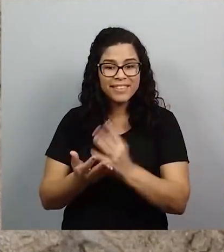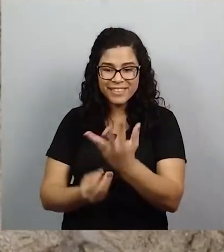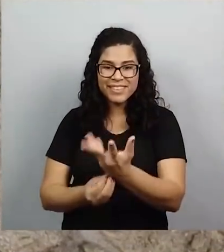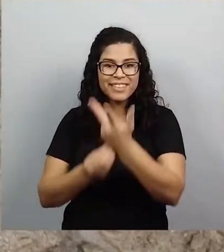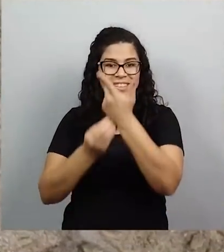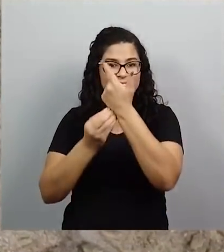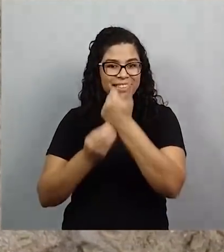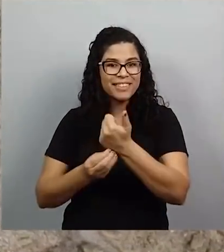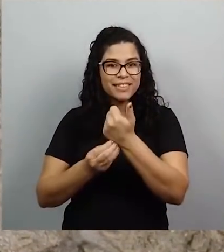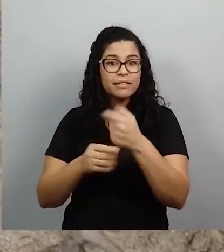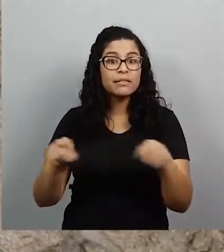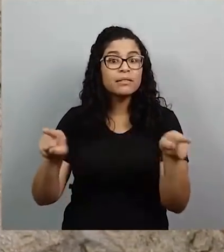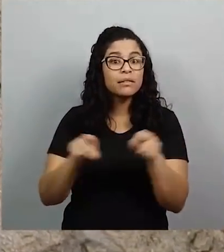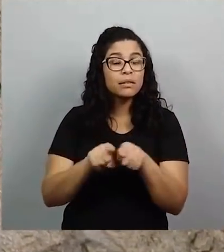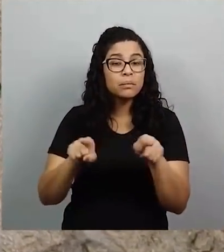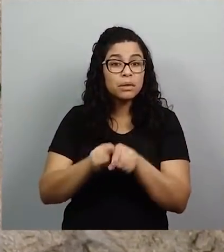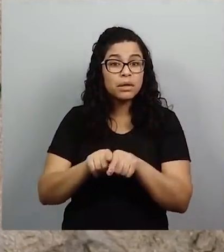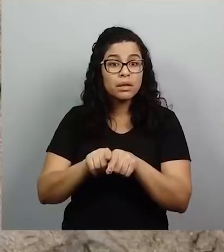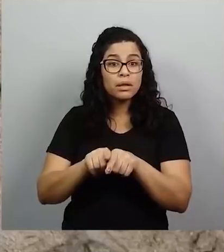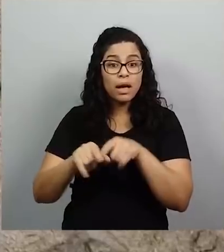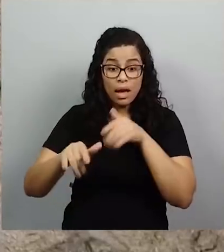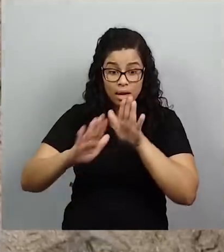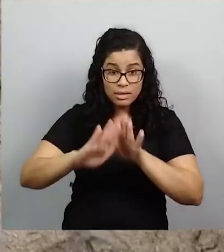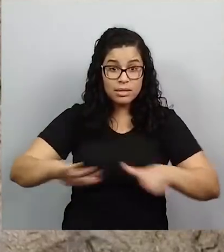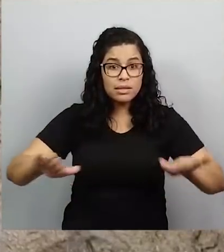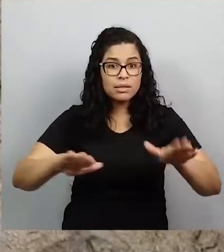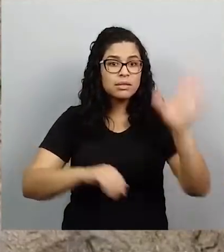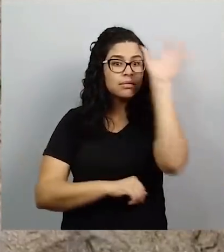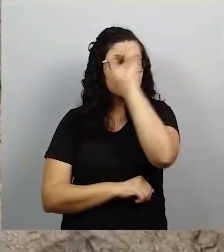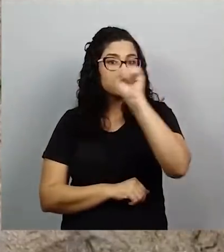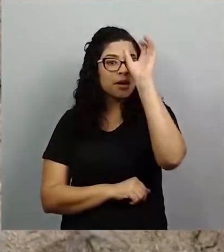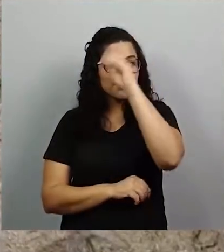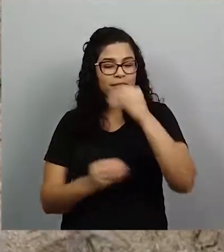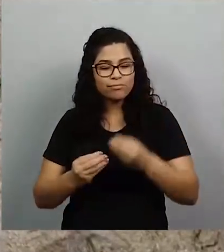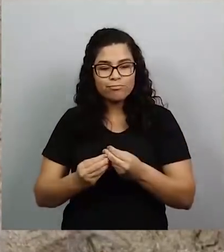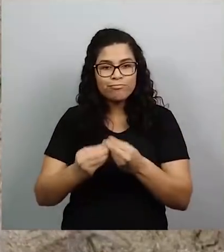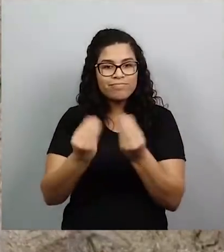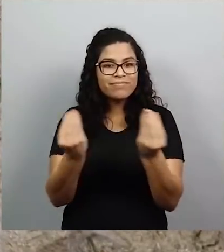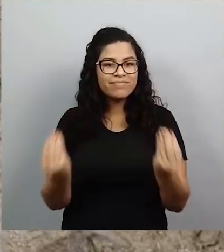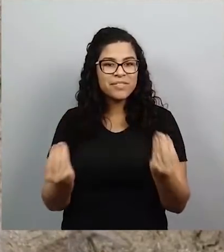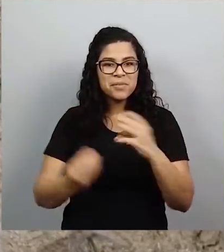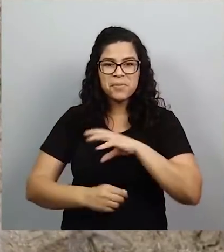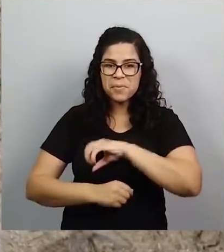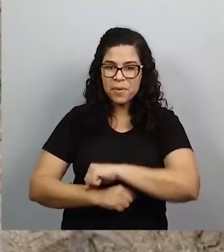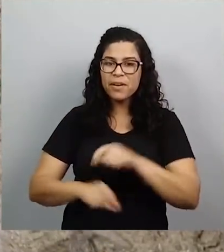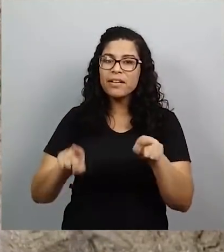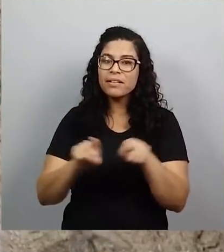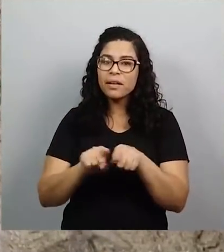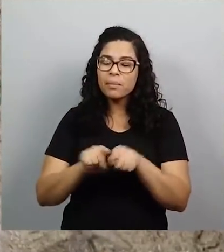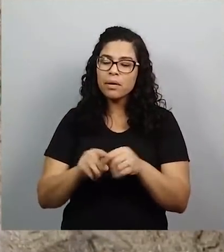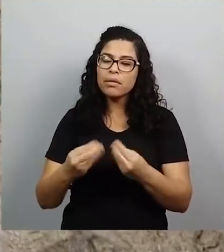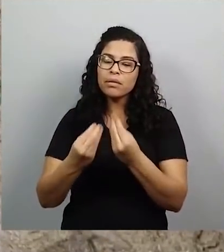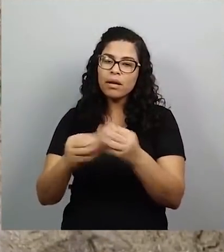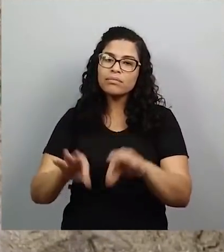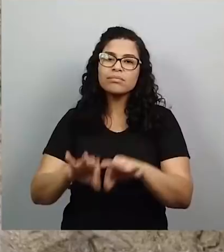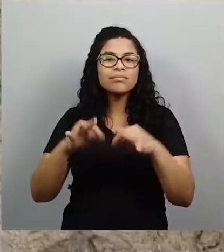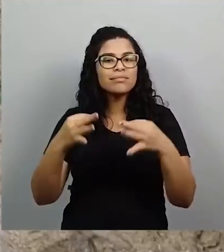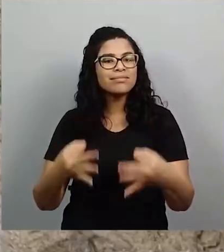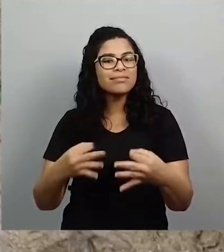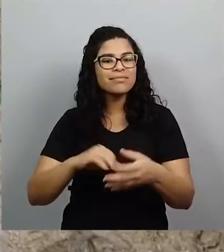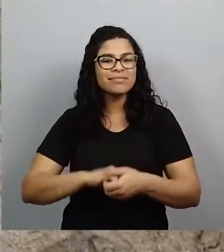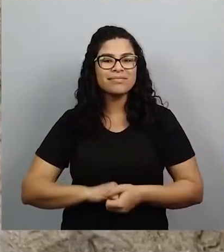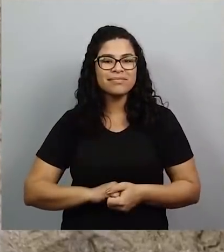de arte. Além do que, as crianças aprendem a partilhar com amor e servir ao outro com